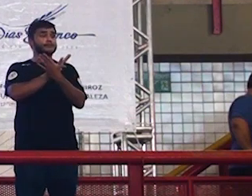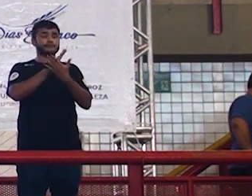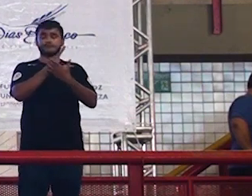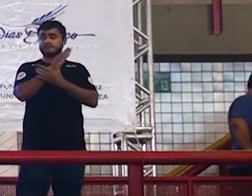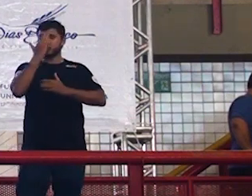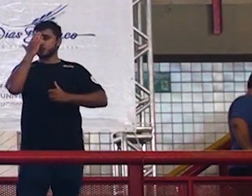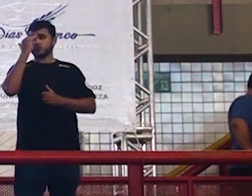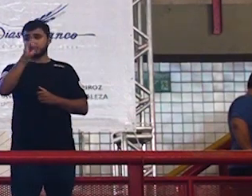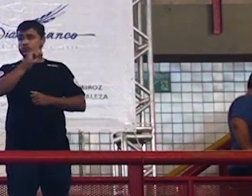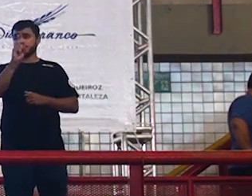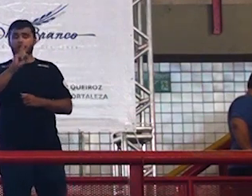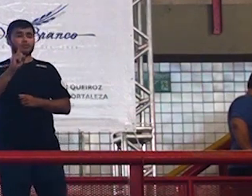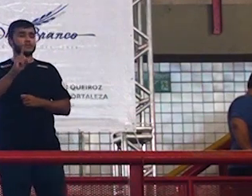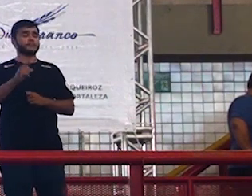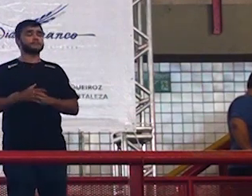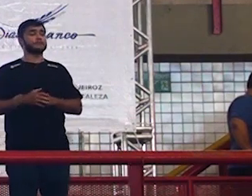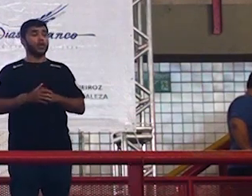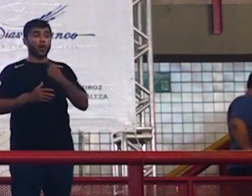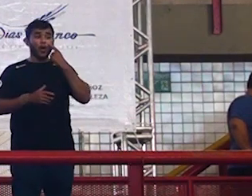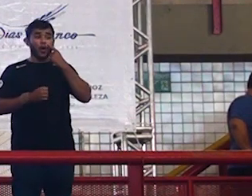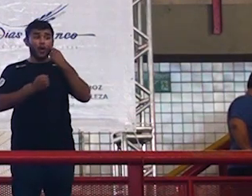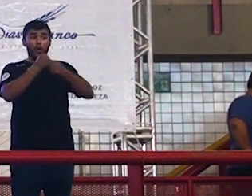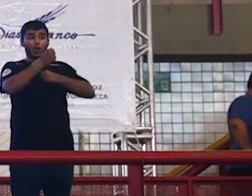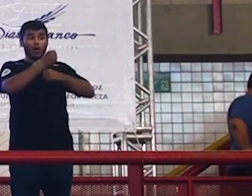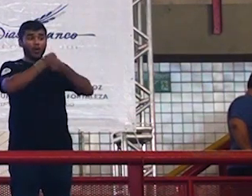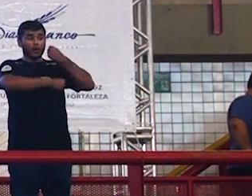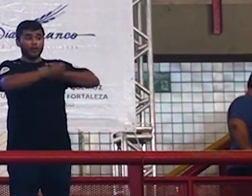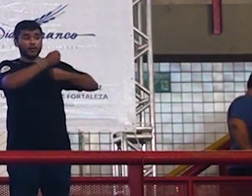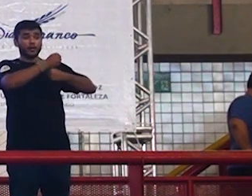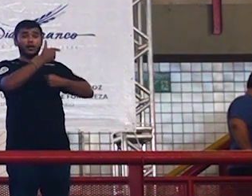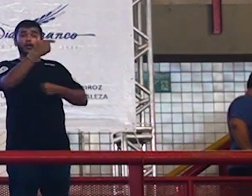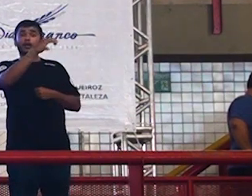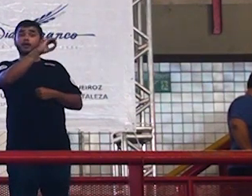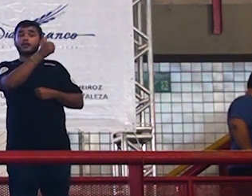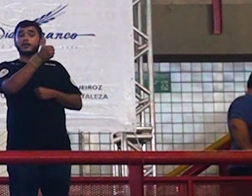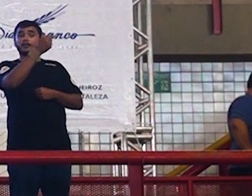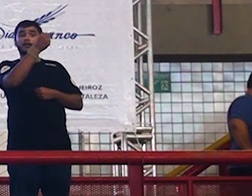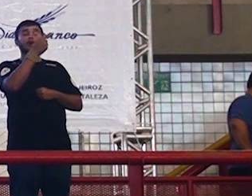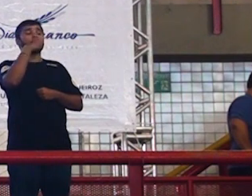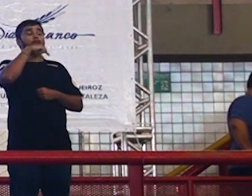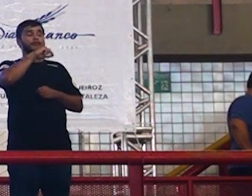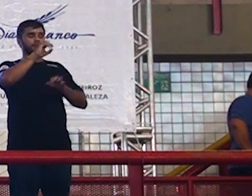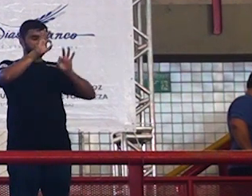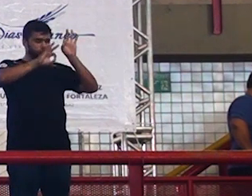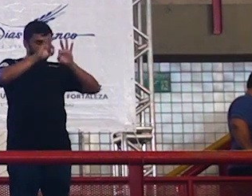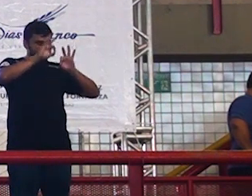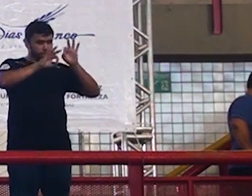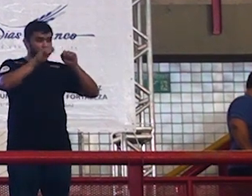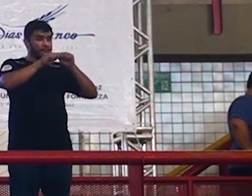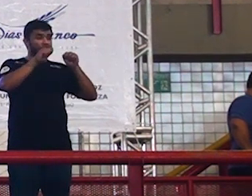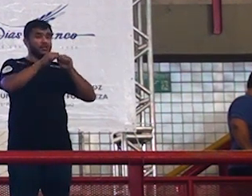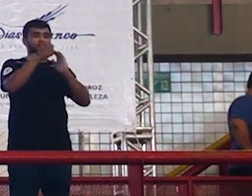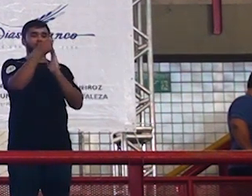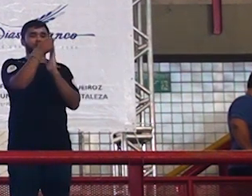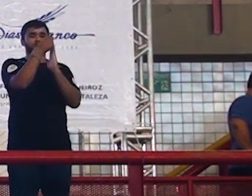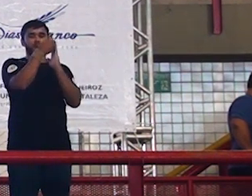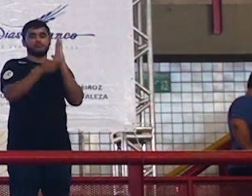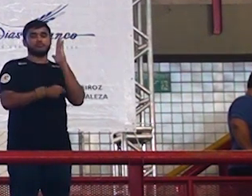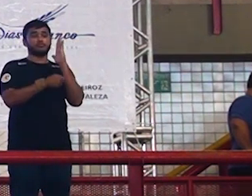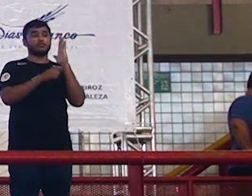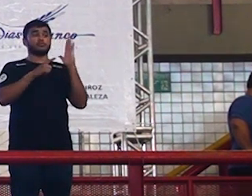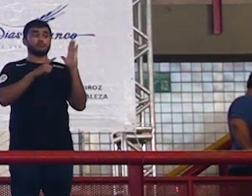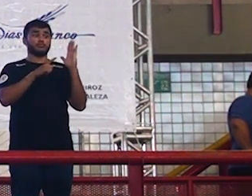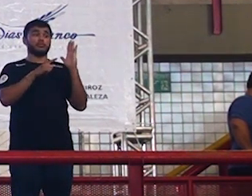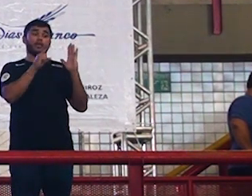dessa notícia. Ano passado, quem elaborava a parte da redação